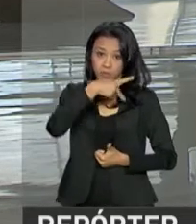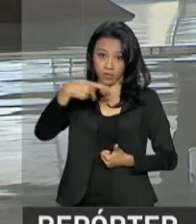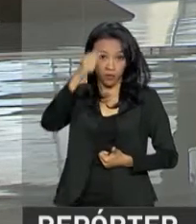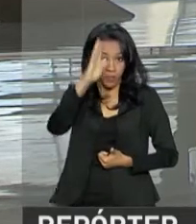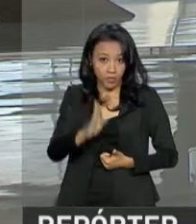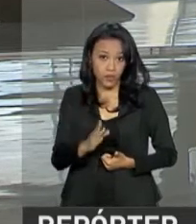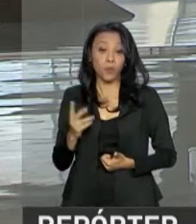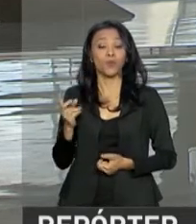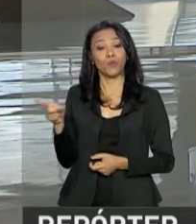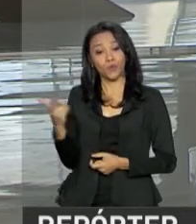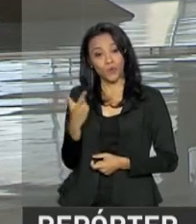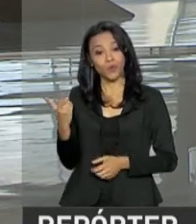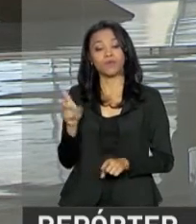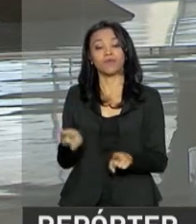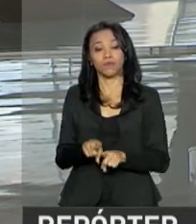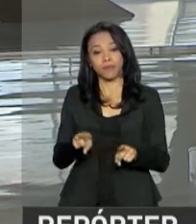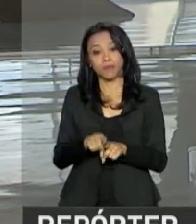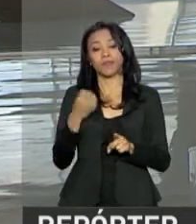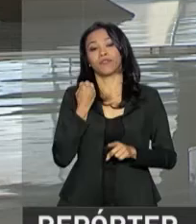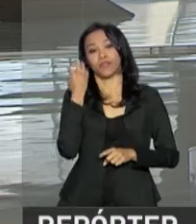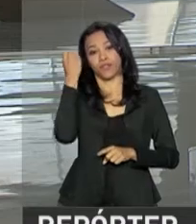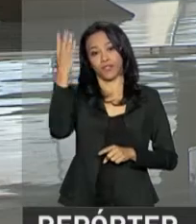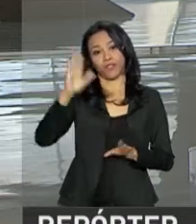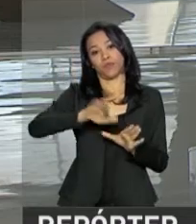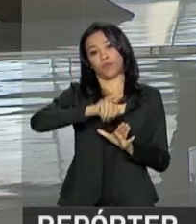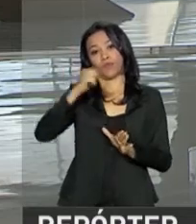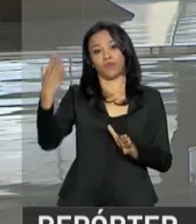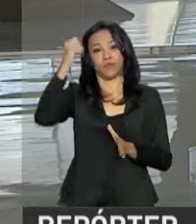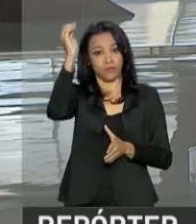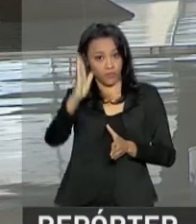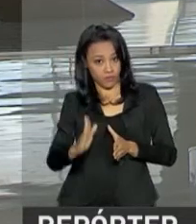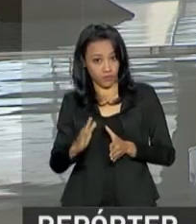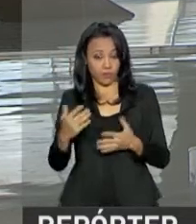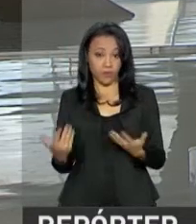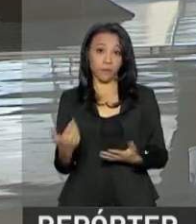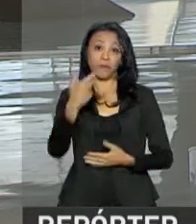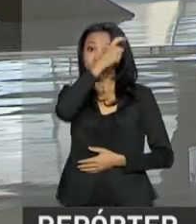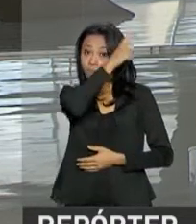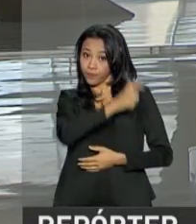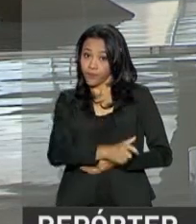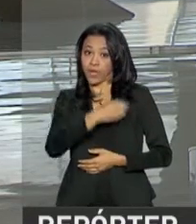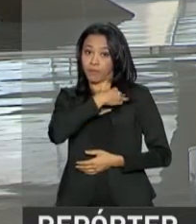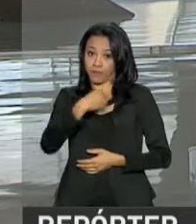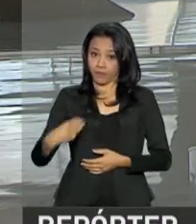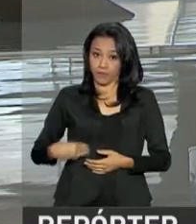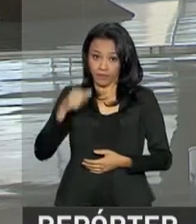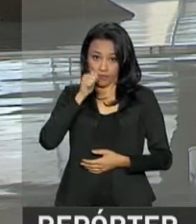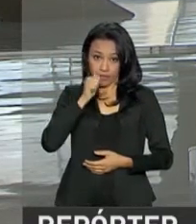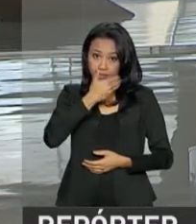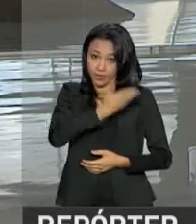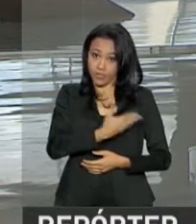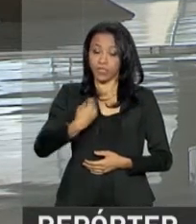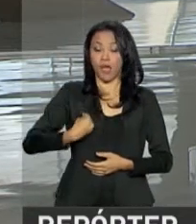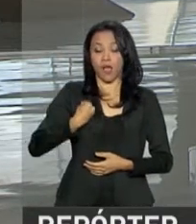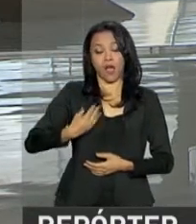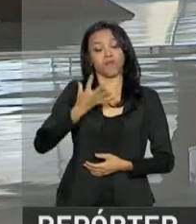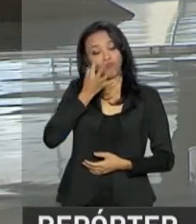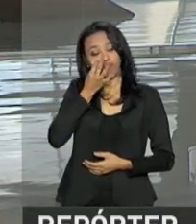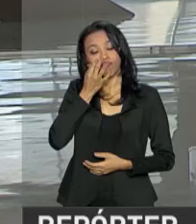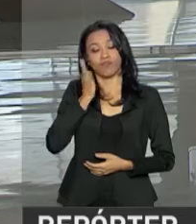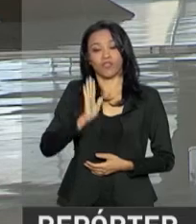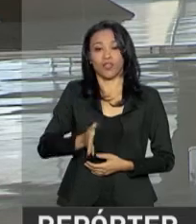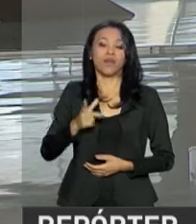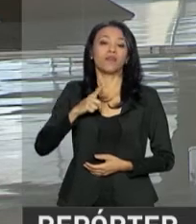estão também estão em viagem internacional a ministra cármen lúcia já está aqui no palácio do planalto e tem